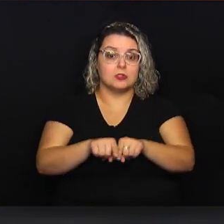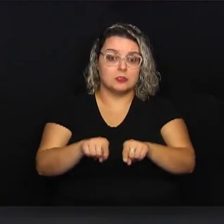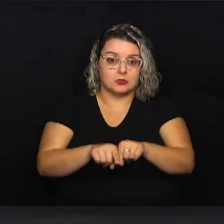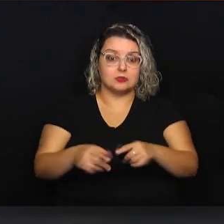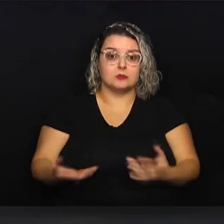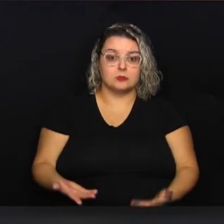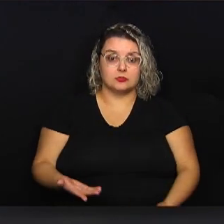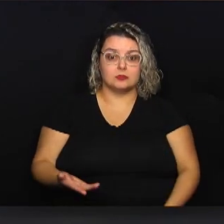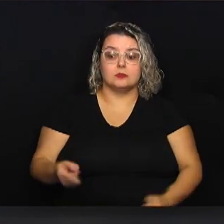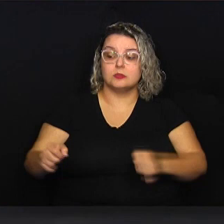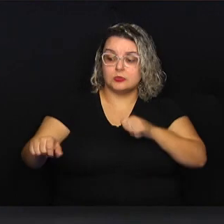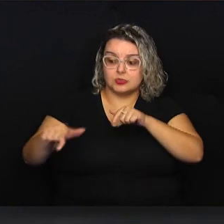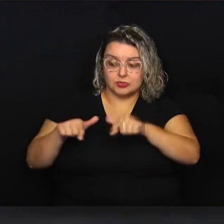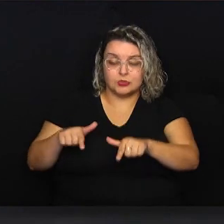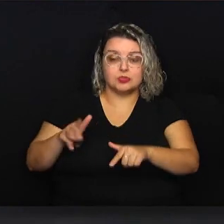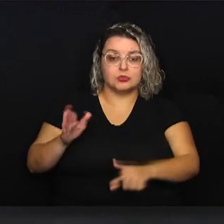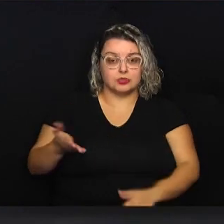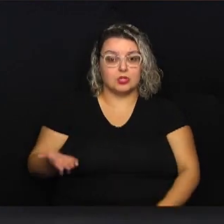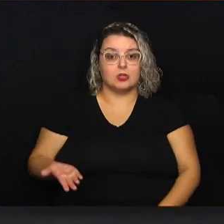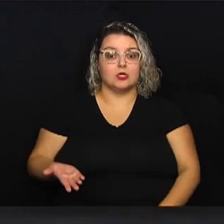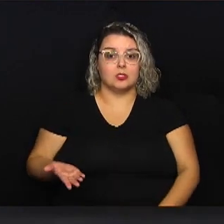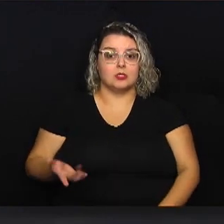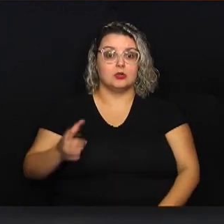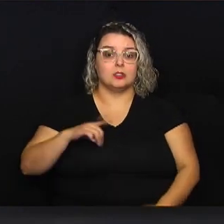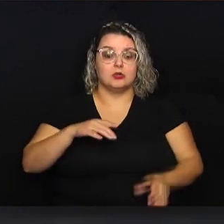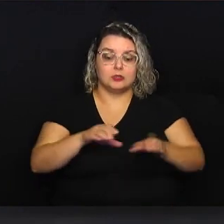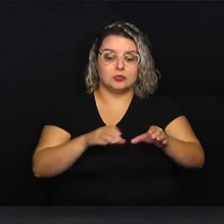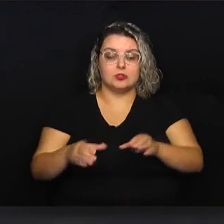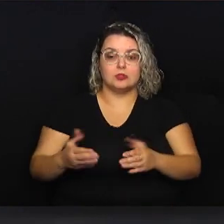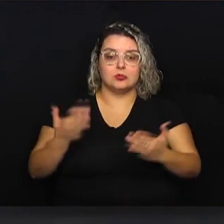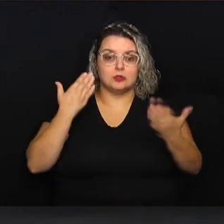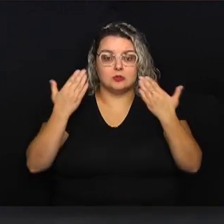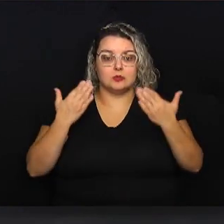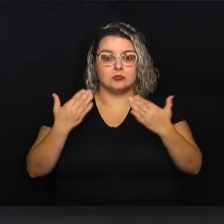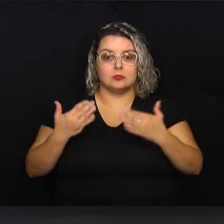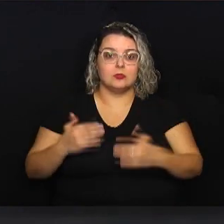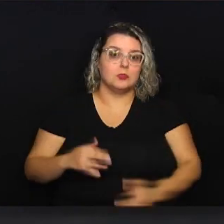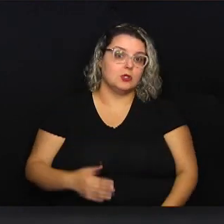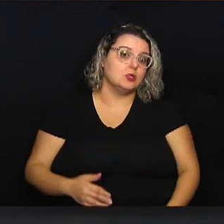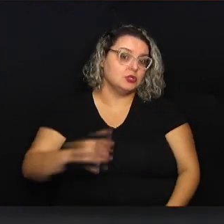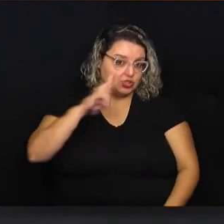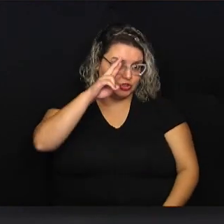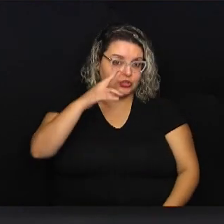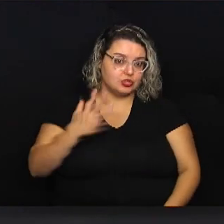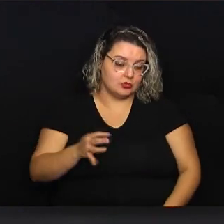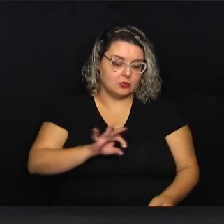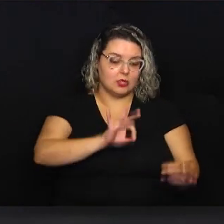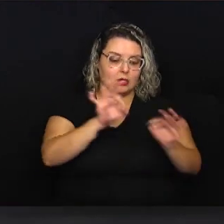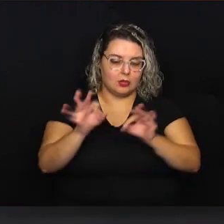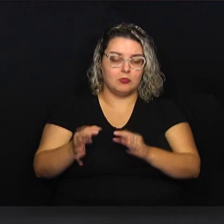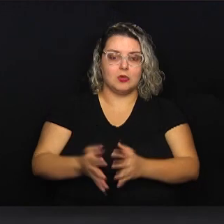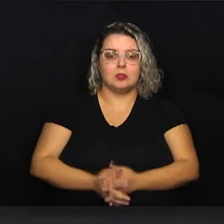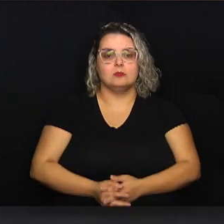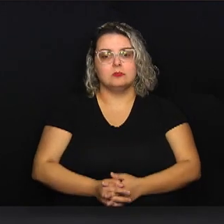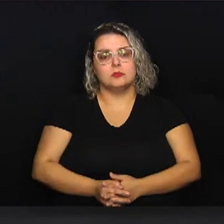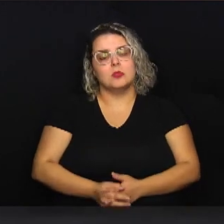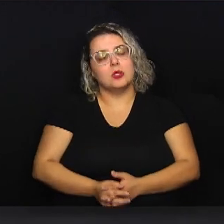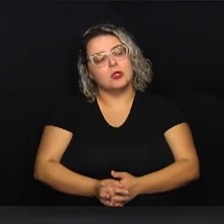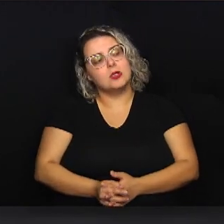estavam formando, mas tinha uma coordenadora psicóloga que acompanhava. E eu, vendo aquele